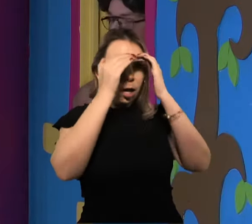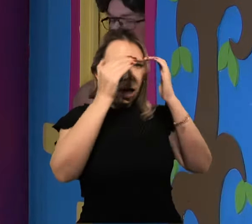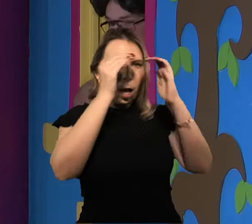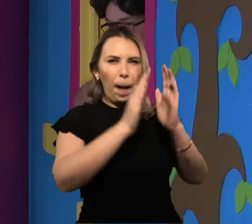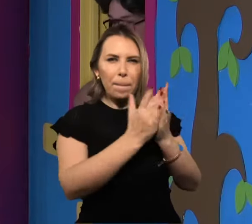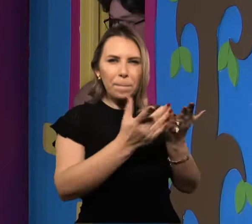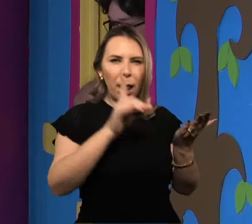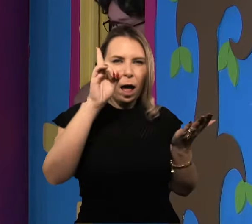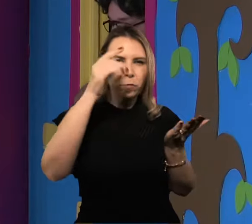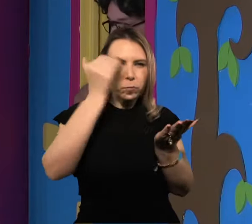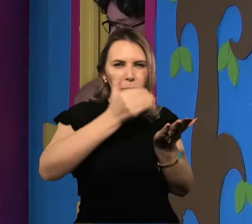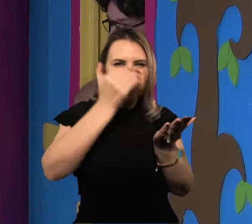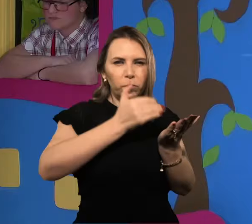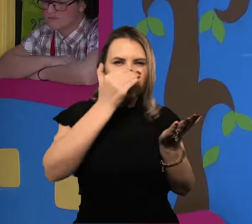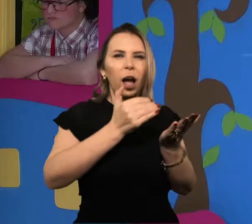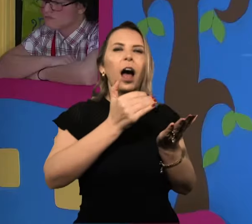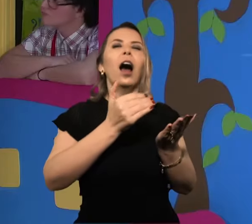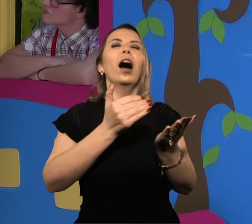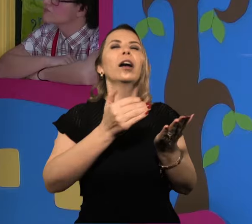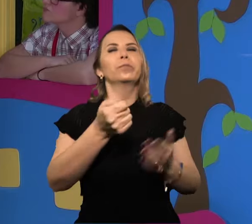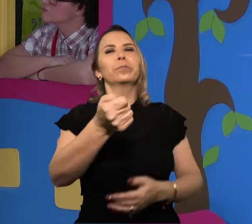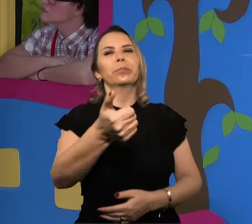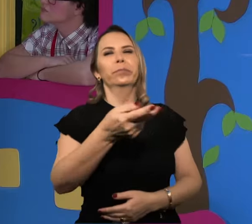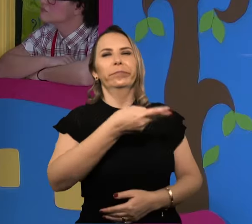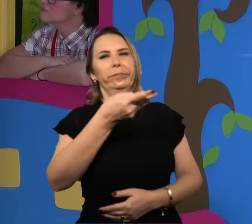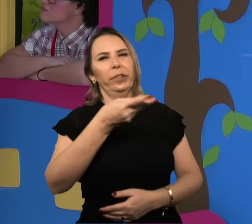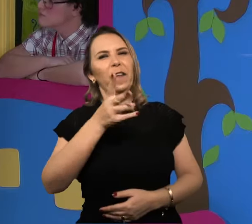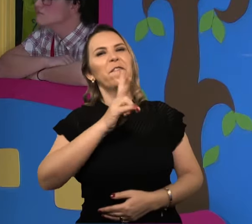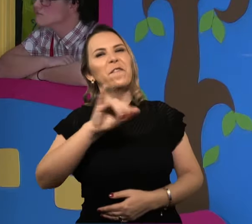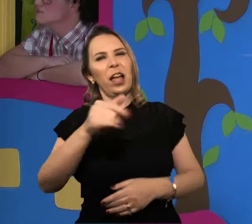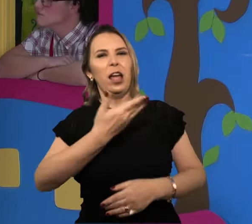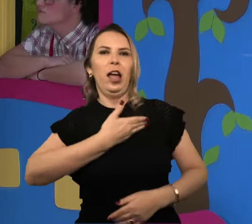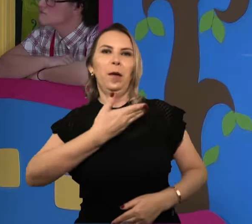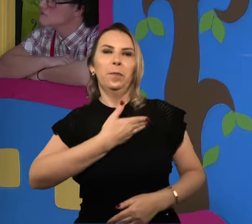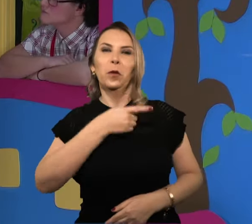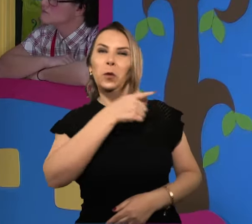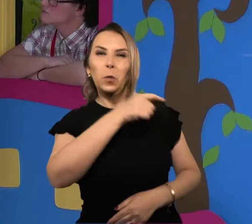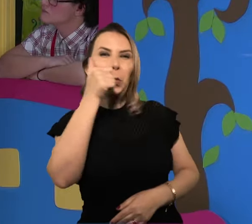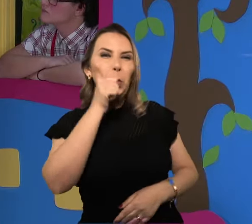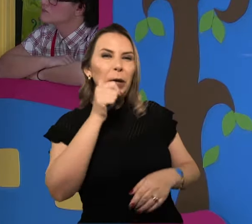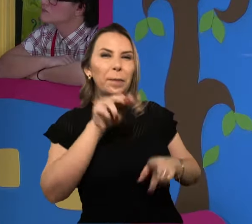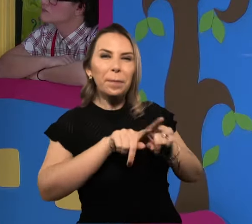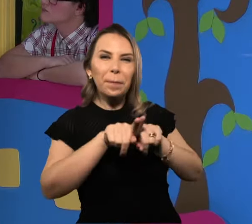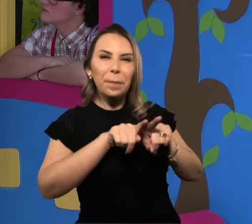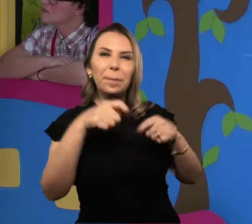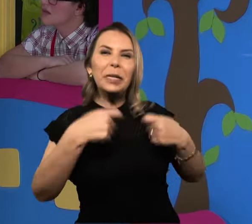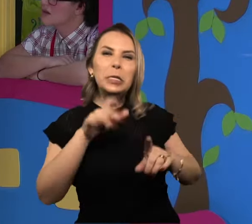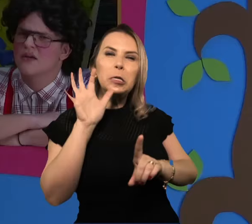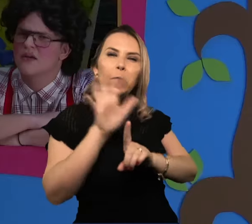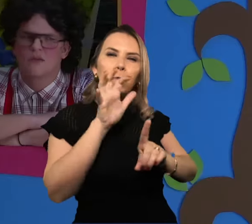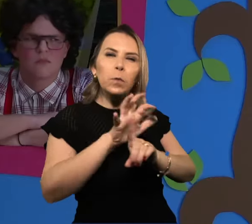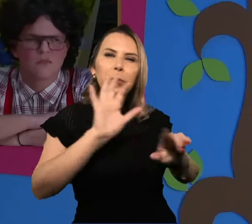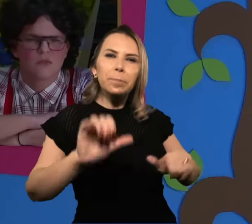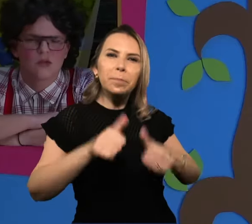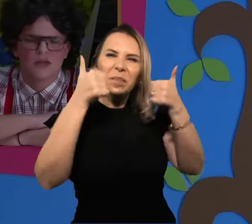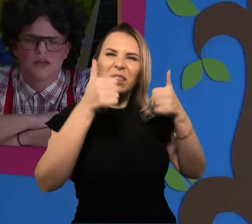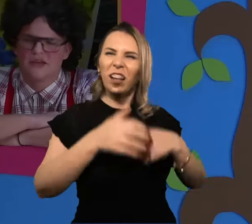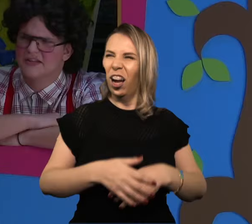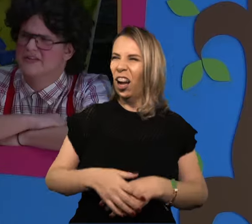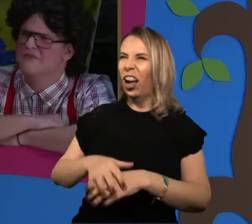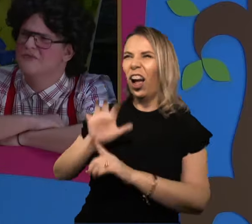seguir tudo o que está escrito aqui na Bíblia, aí vocês vão ser amigos de verdade. O que ela precisa é de um influencer.